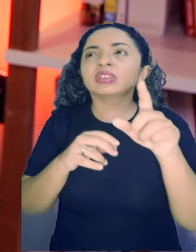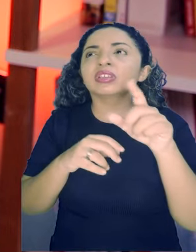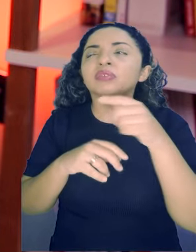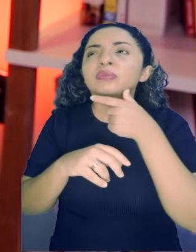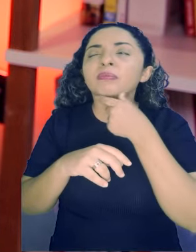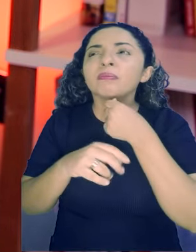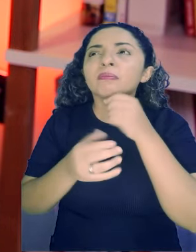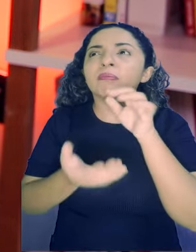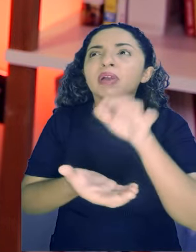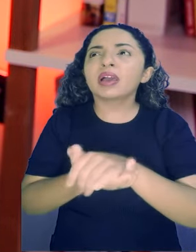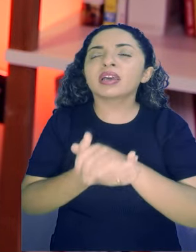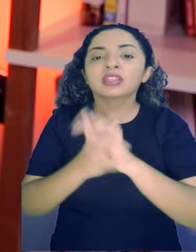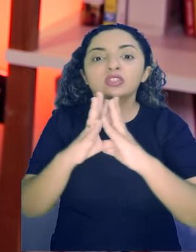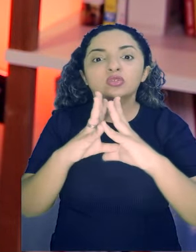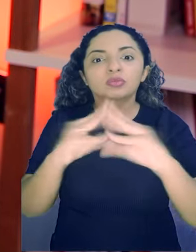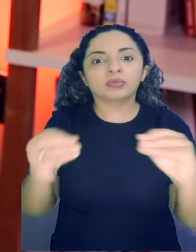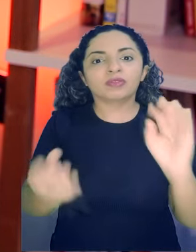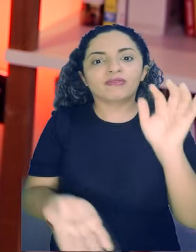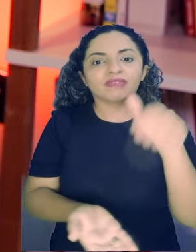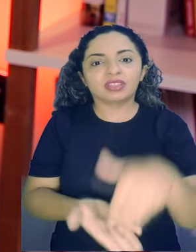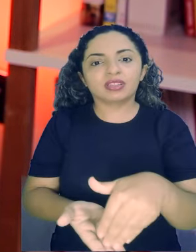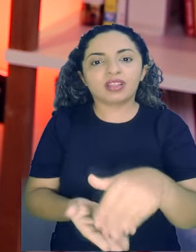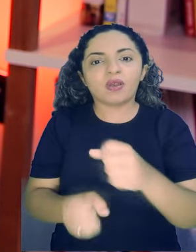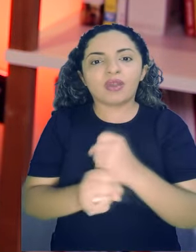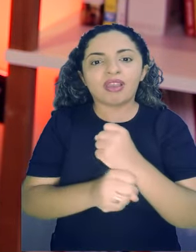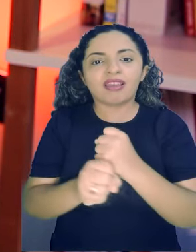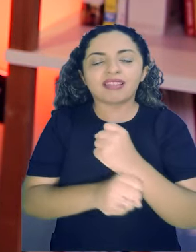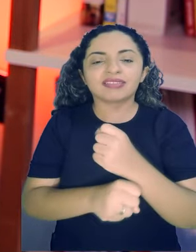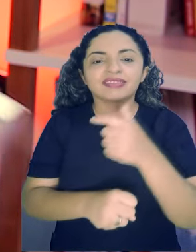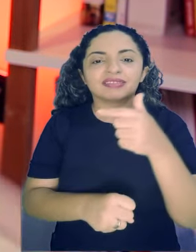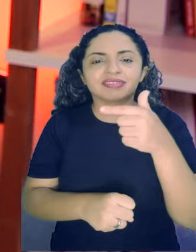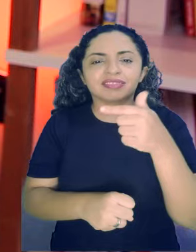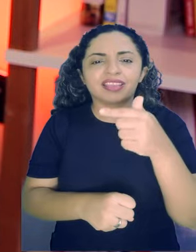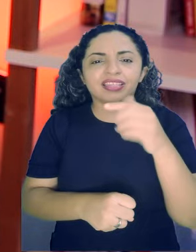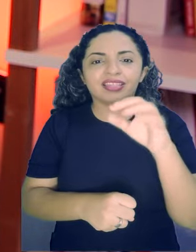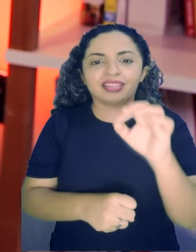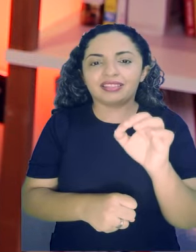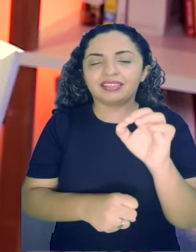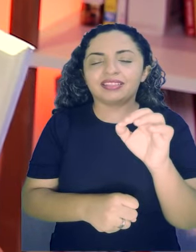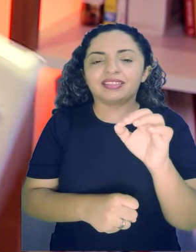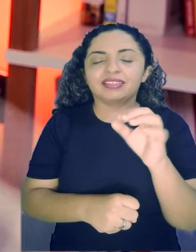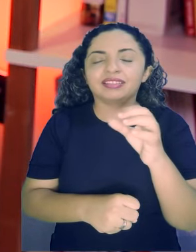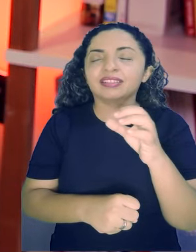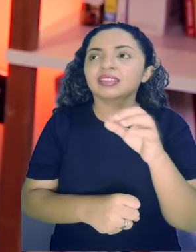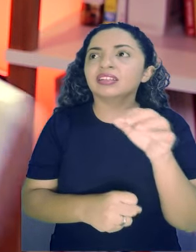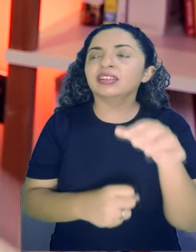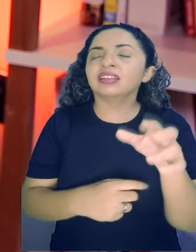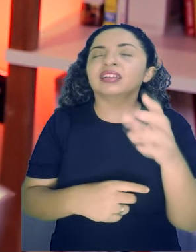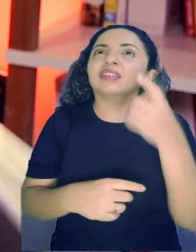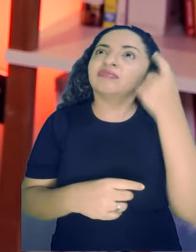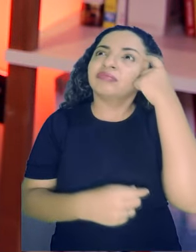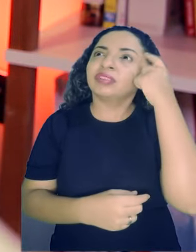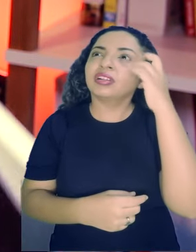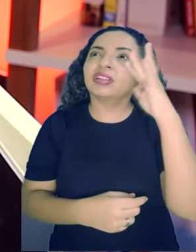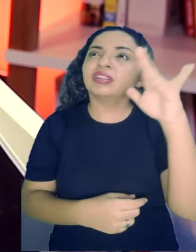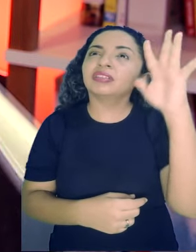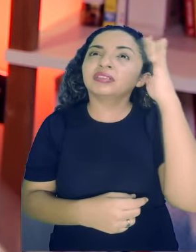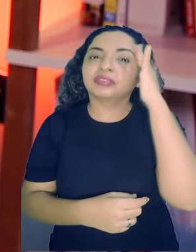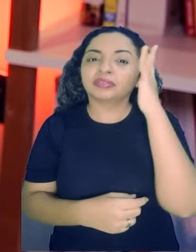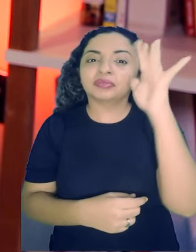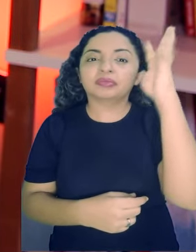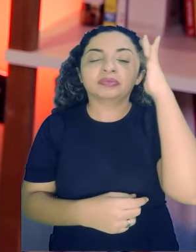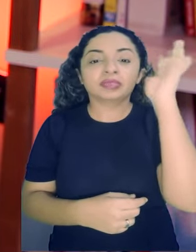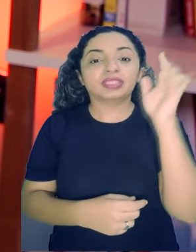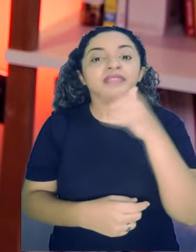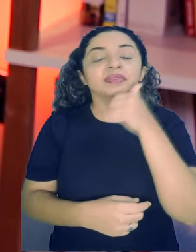sumiu nos anos 70, no final dos anos 70. E a partir daí são constantes fluxos de pensamentos